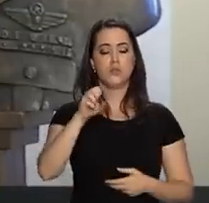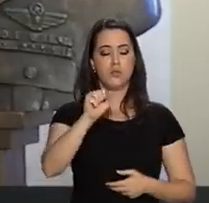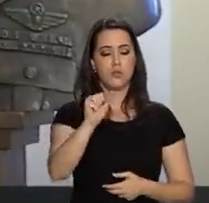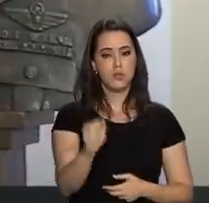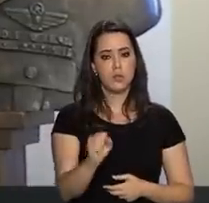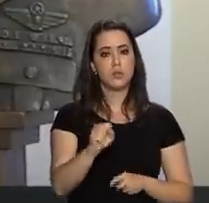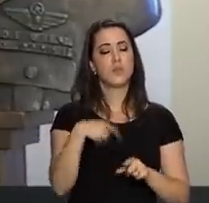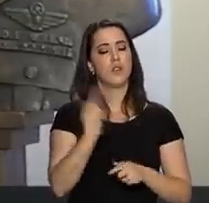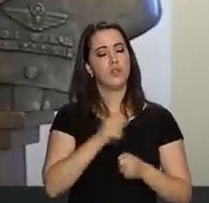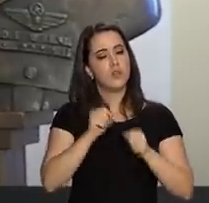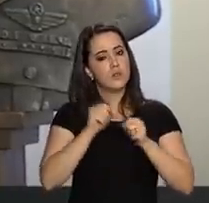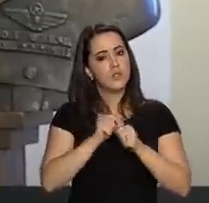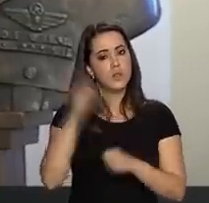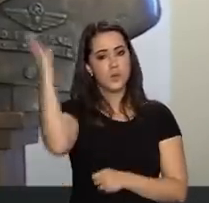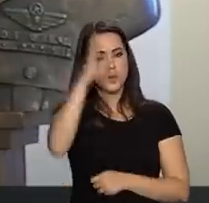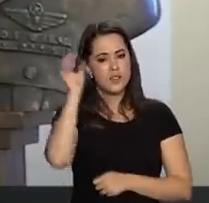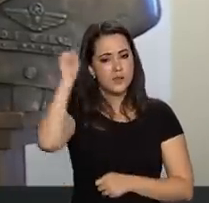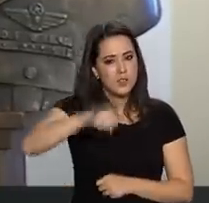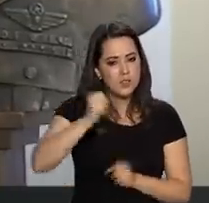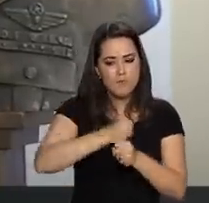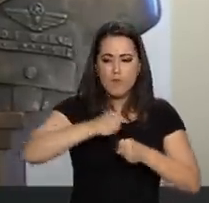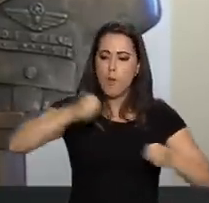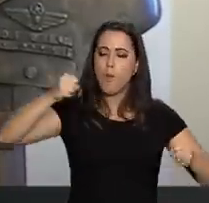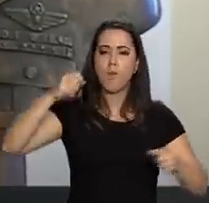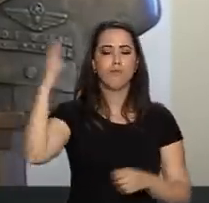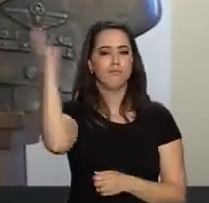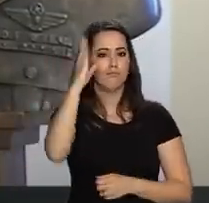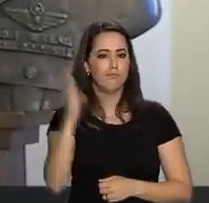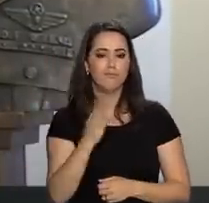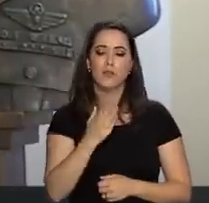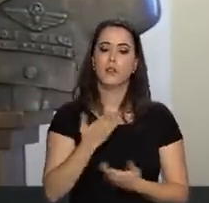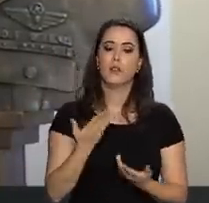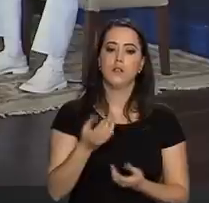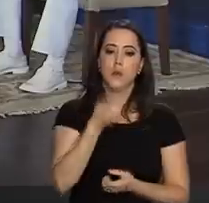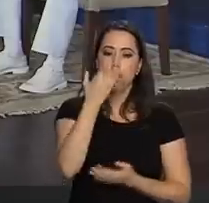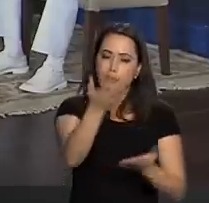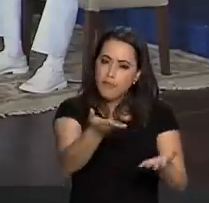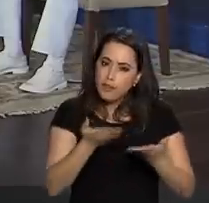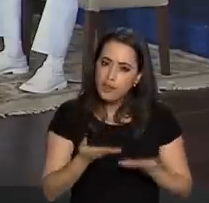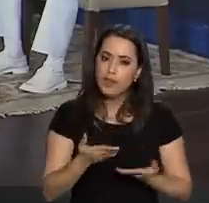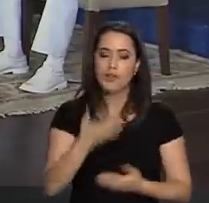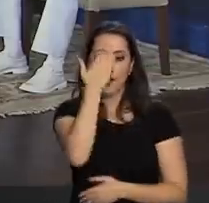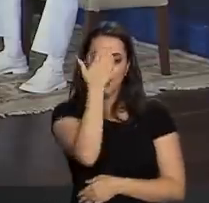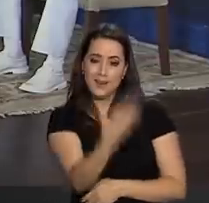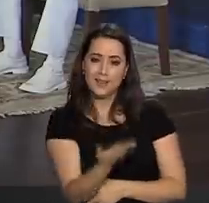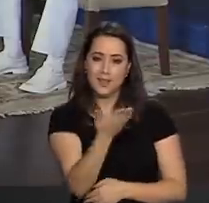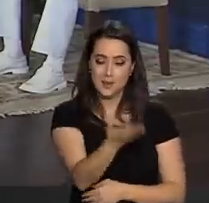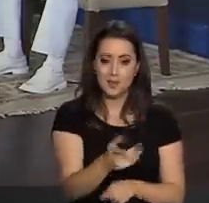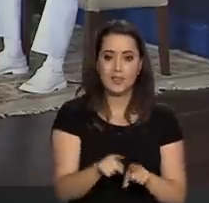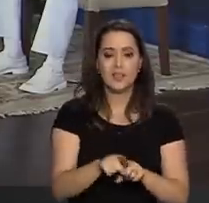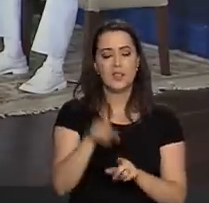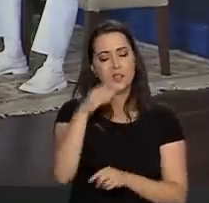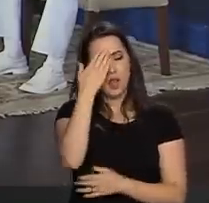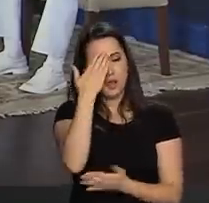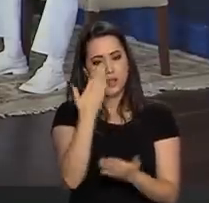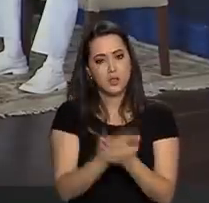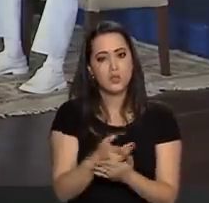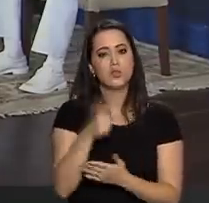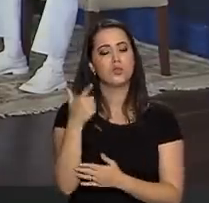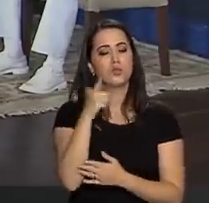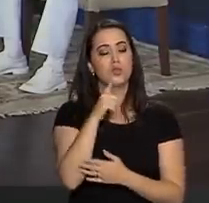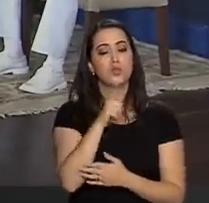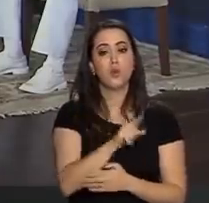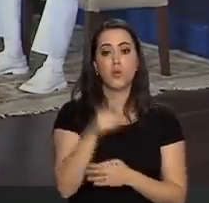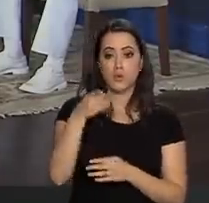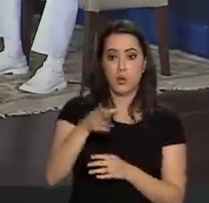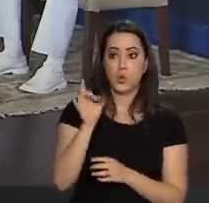sim o Brasil uma grande nação. Fernando, bem-vindo, meu muito obrigado, e tenho certeza que ganha não